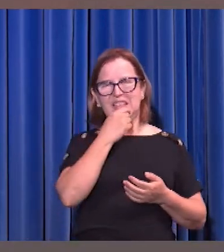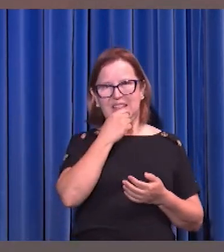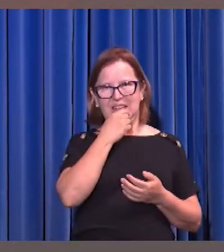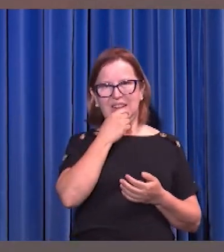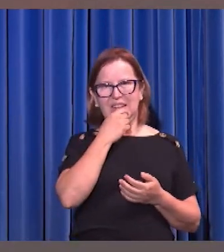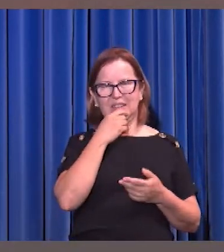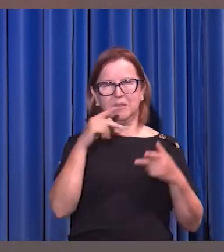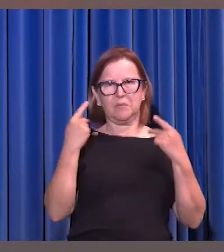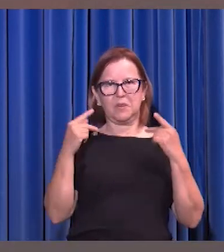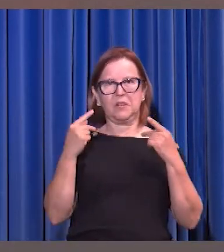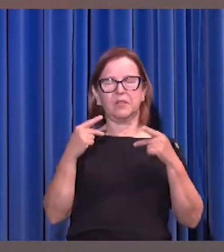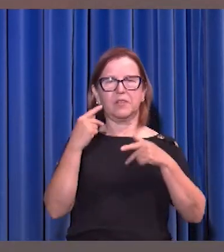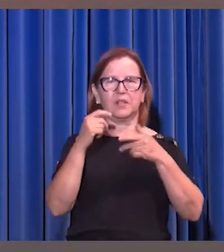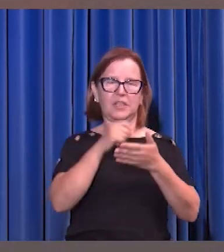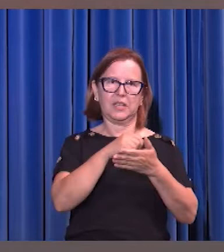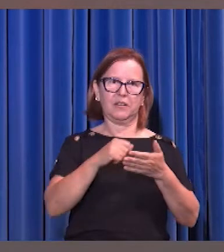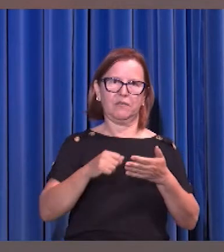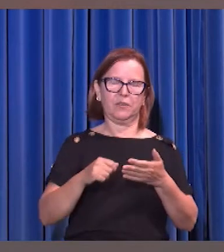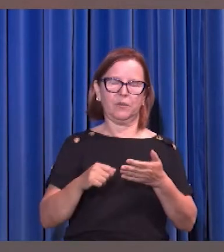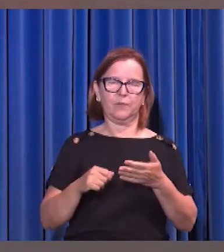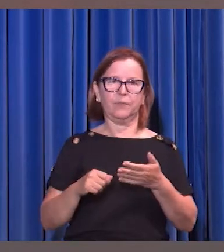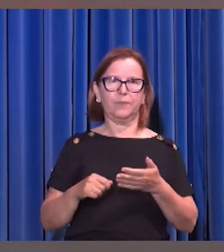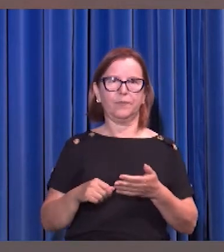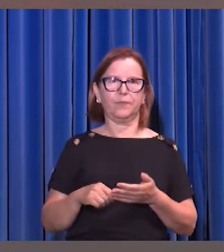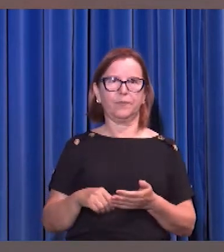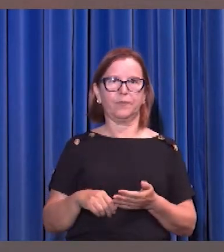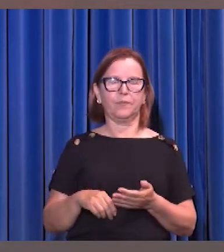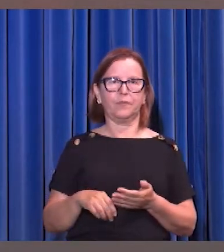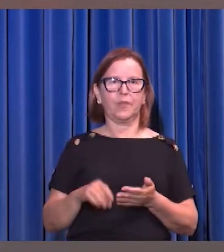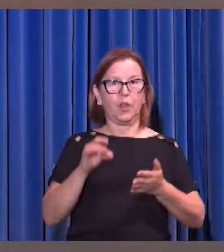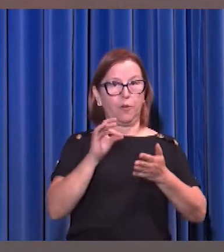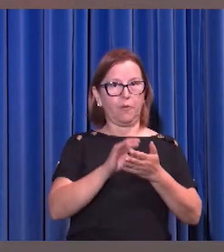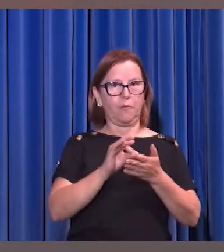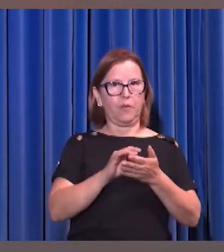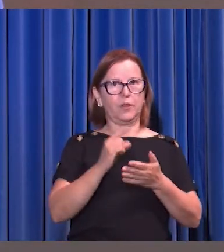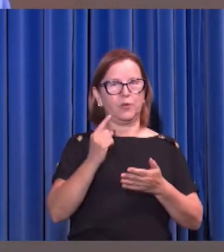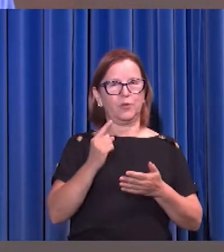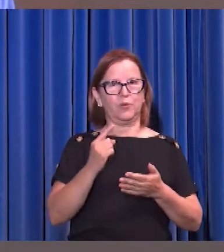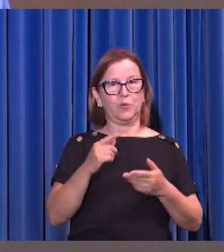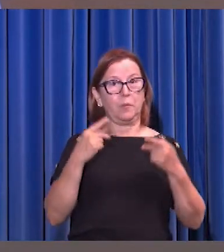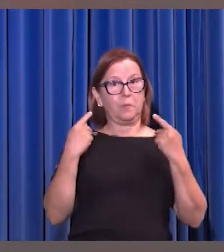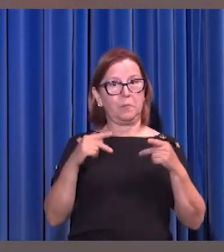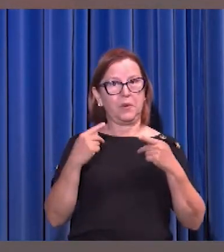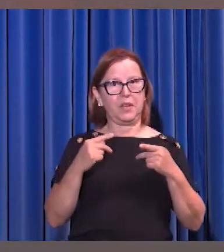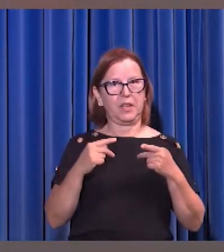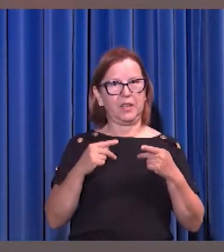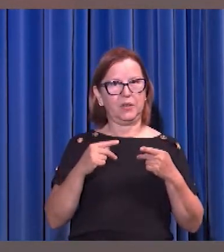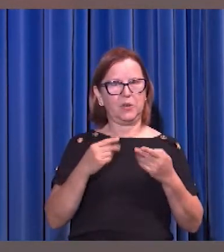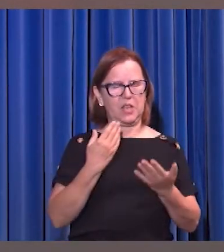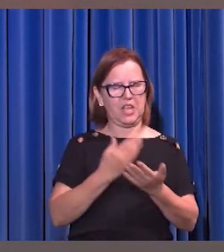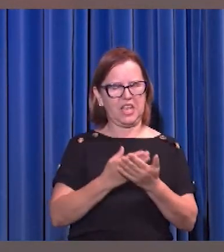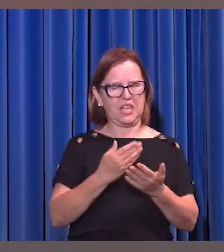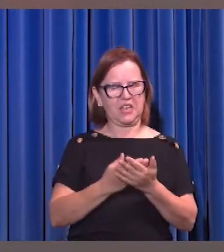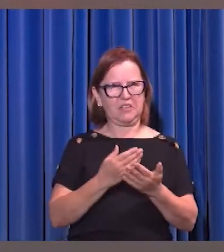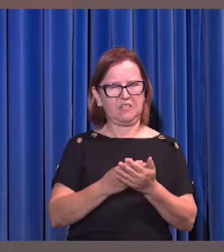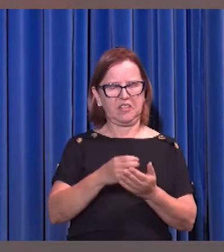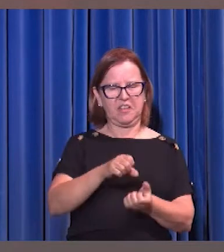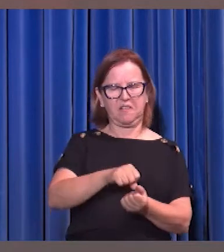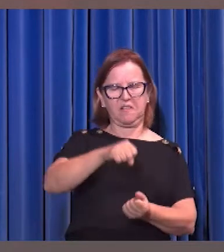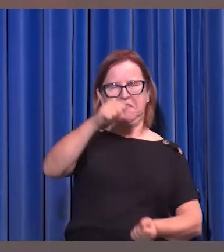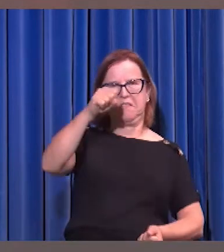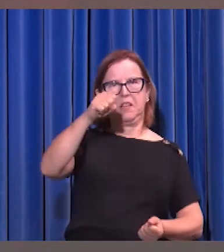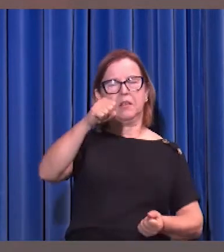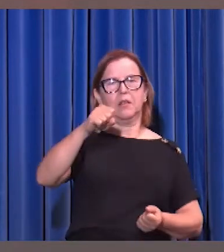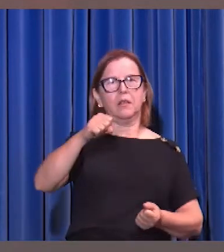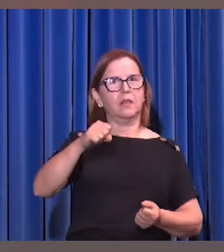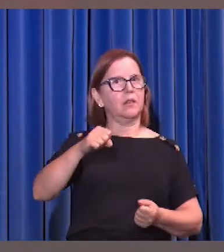abre aspas, o fato de um pregador ter se formado com honras em algum centro teológico não é